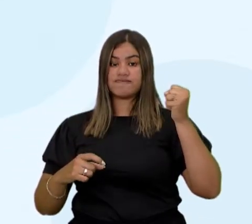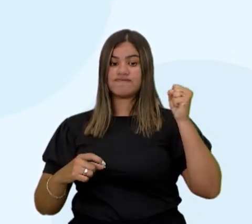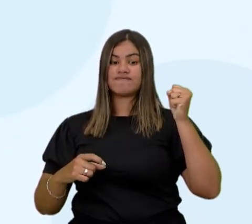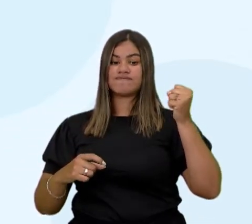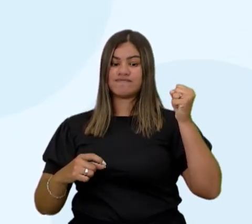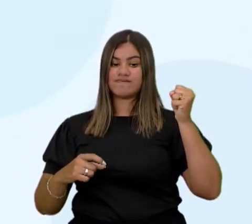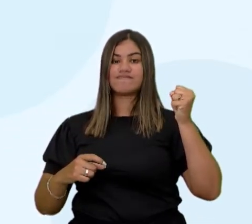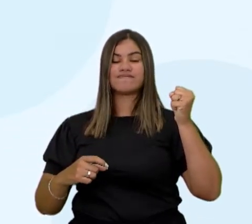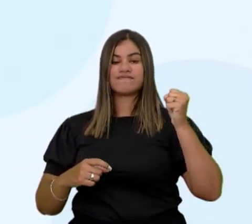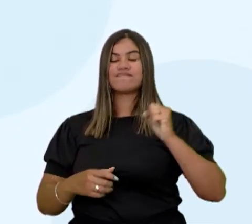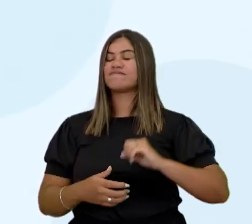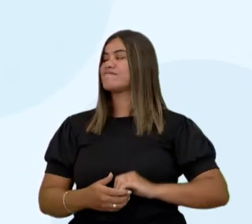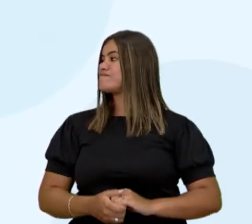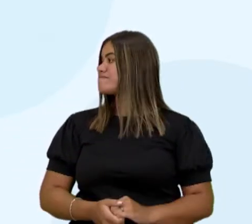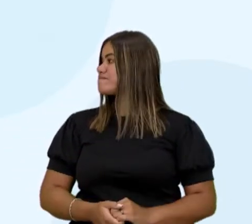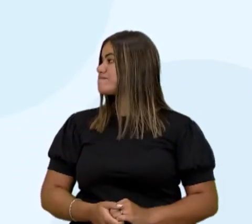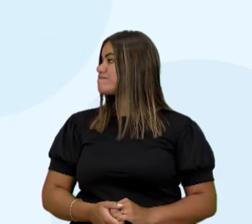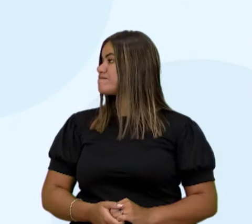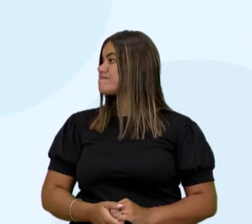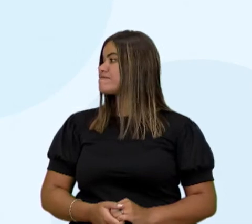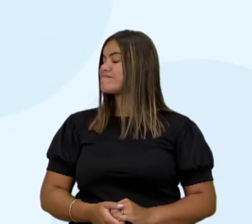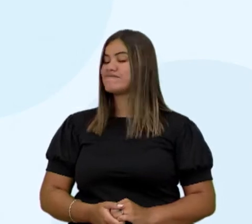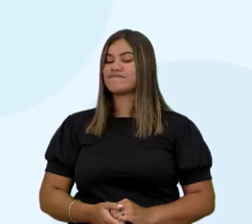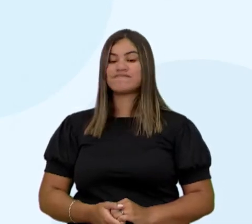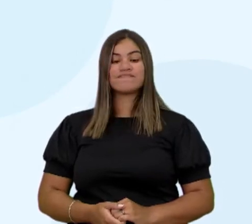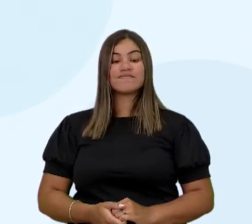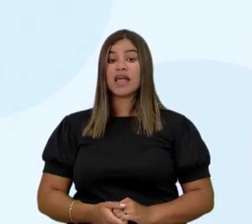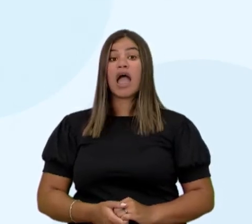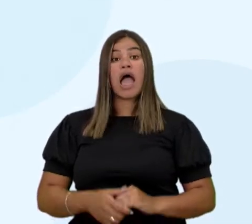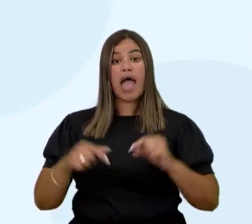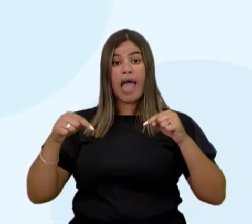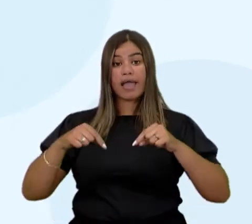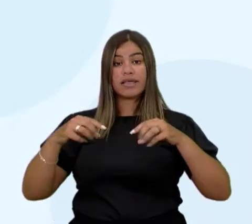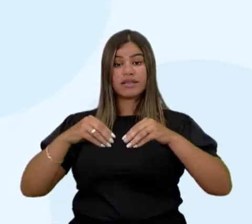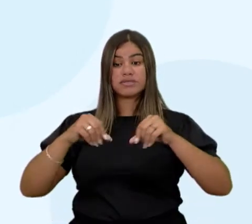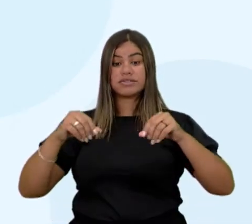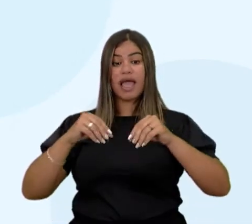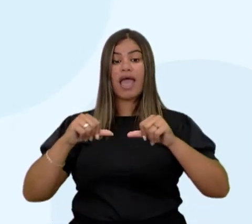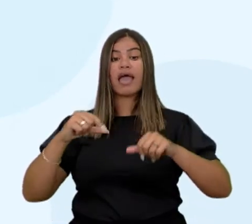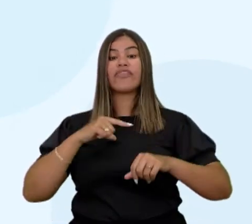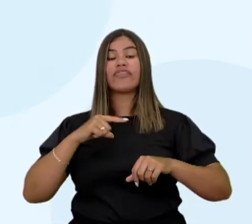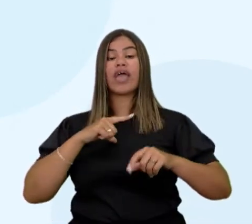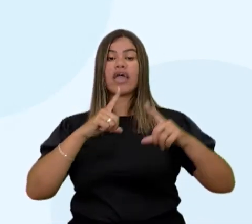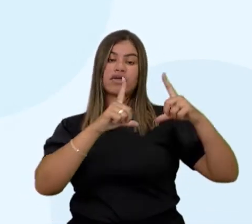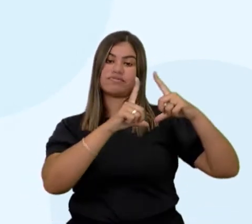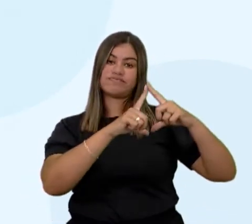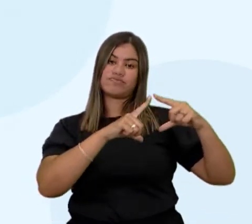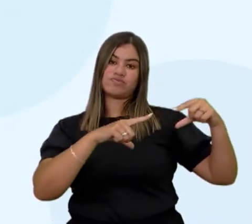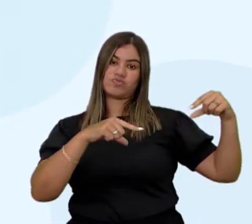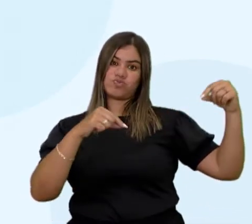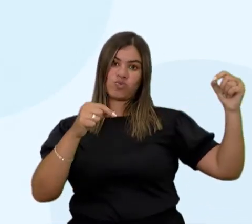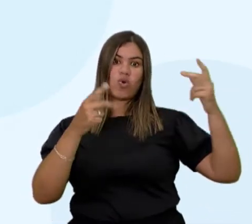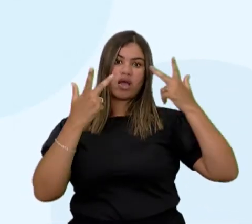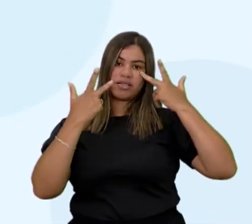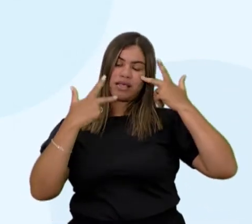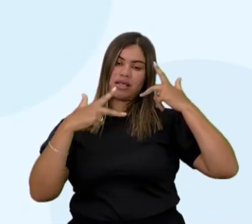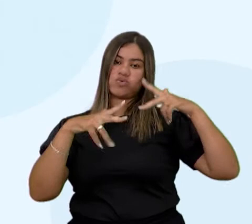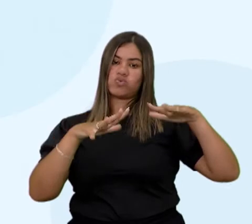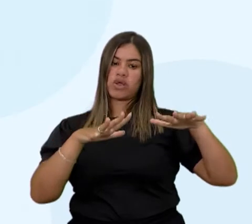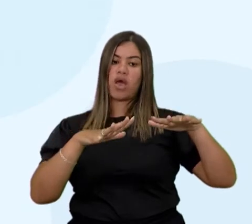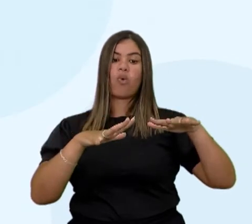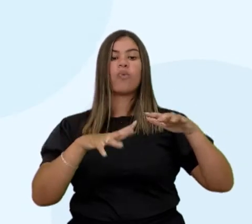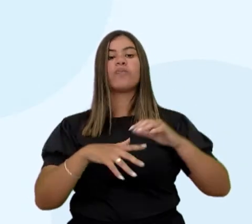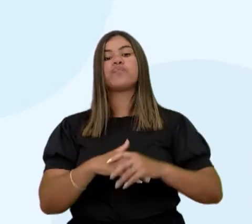satélites naturais, como é o caso de nossa Lua, que é o satélite natural do nosso planeta. Tem aí os